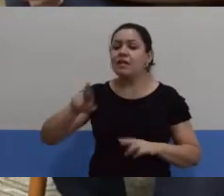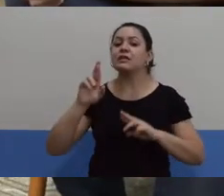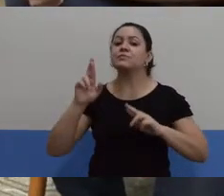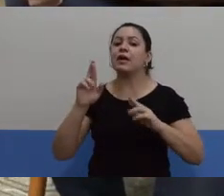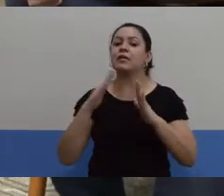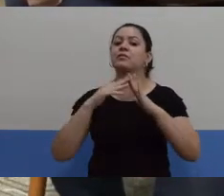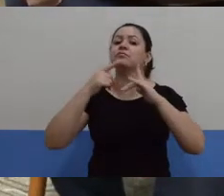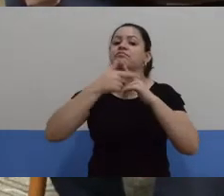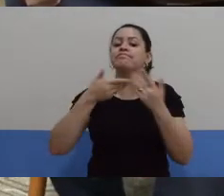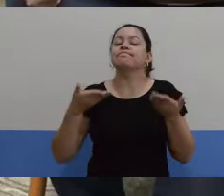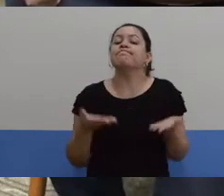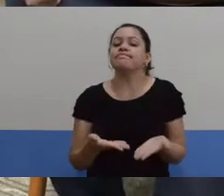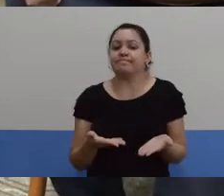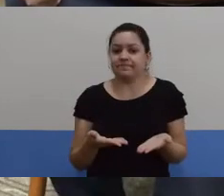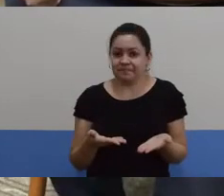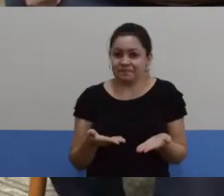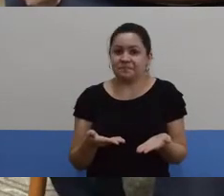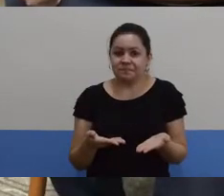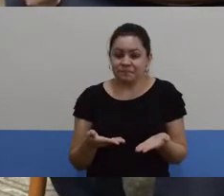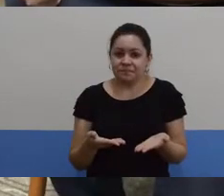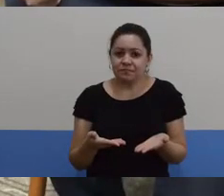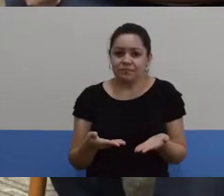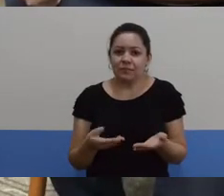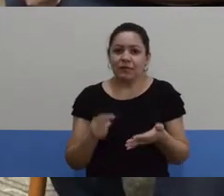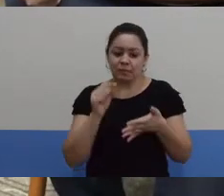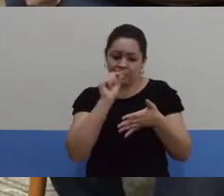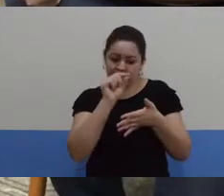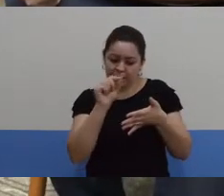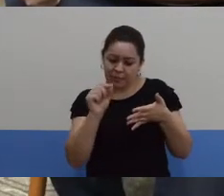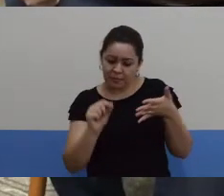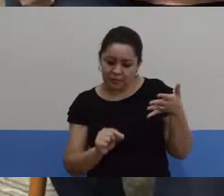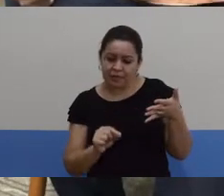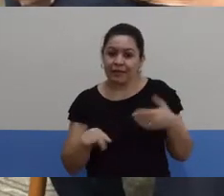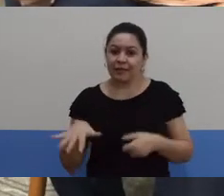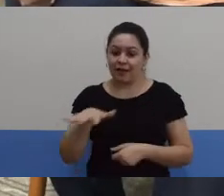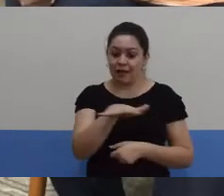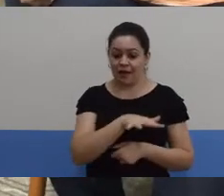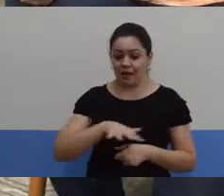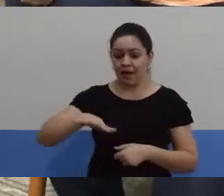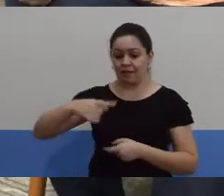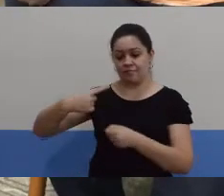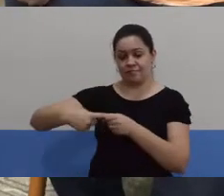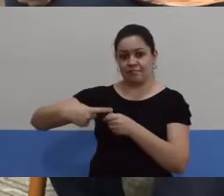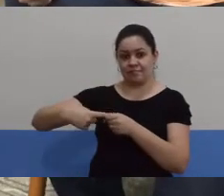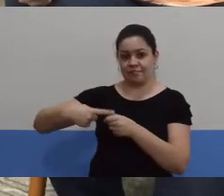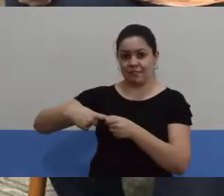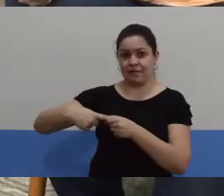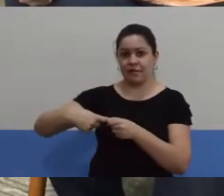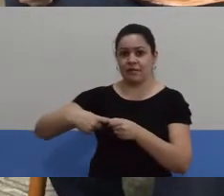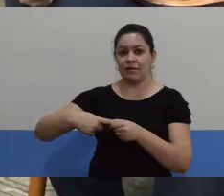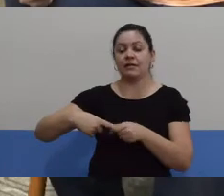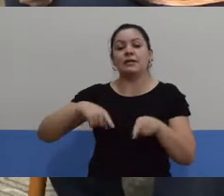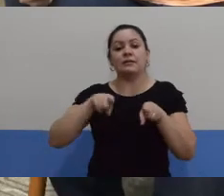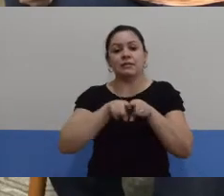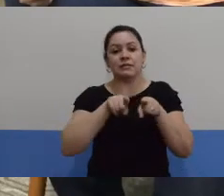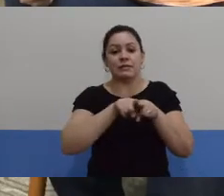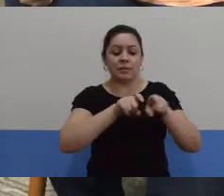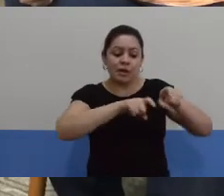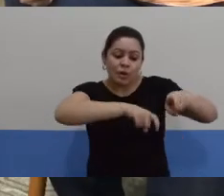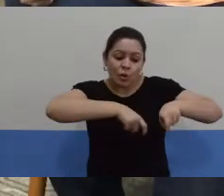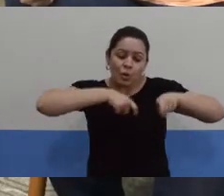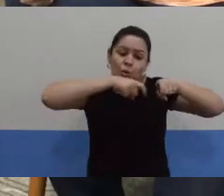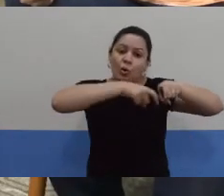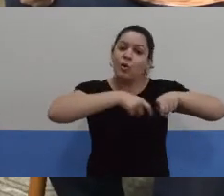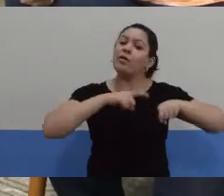né? Isto nós podemos elencar na área urbana, mas tem na área